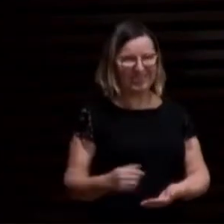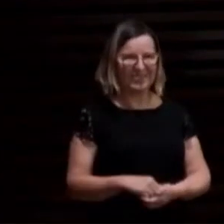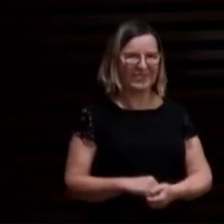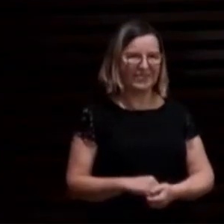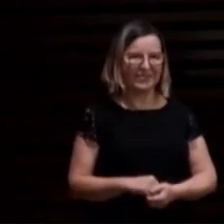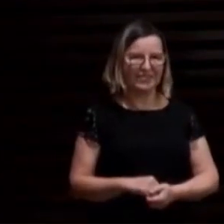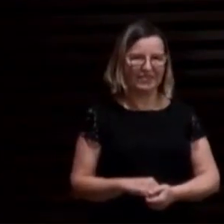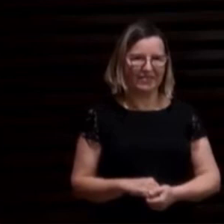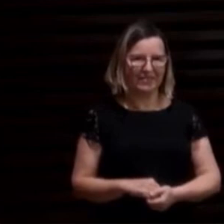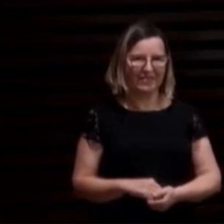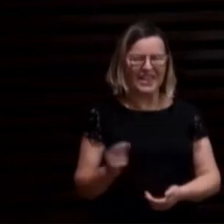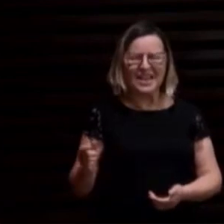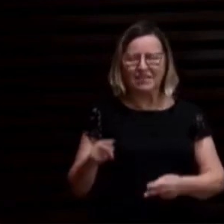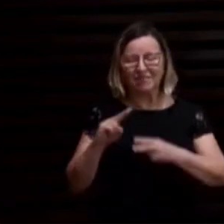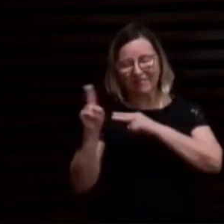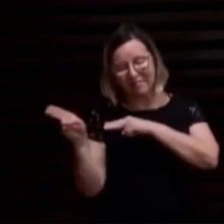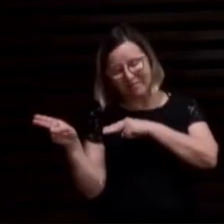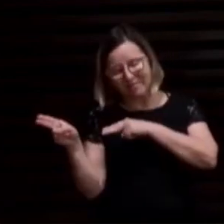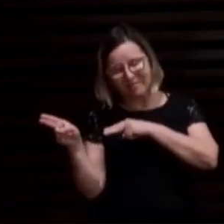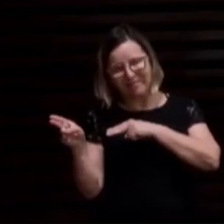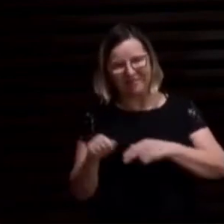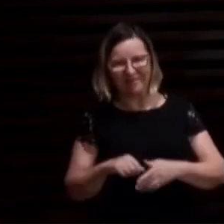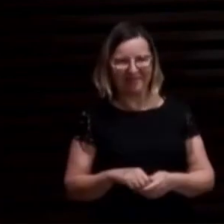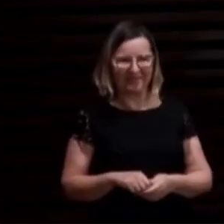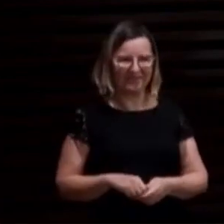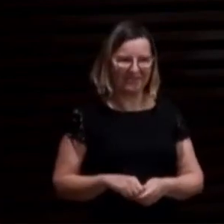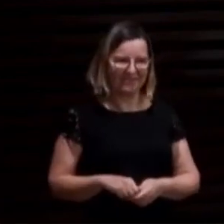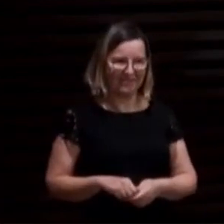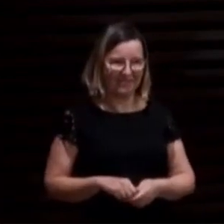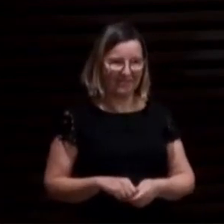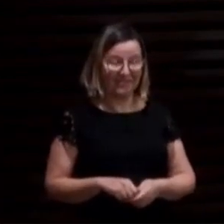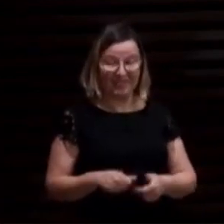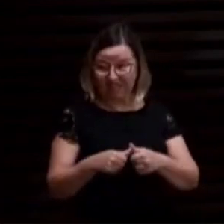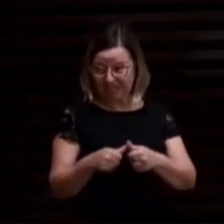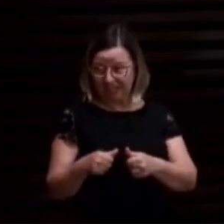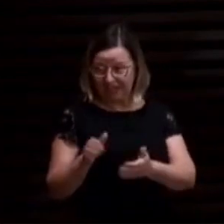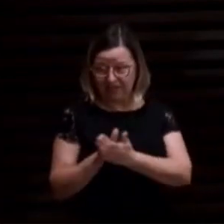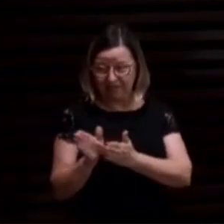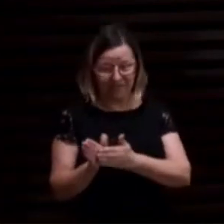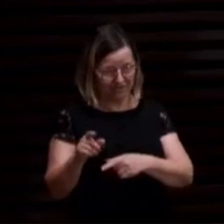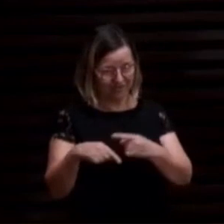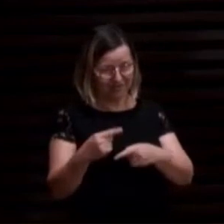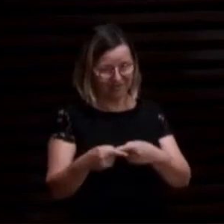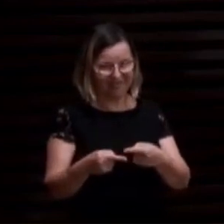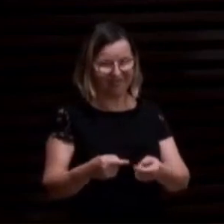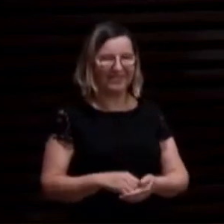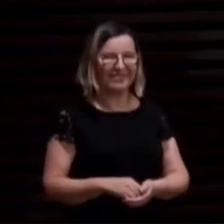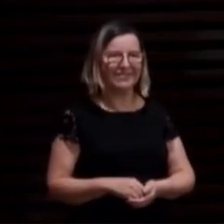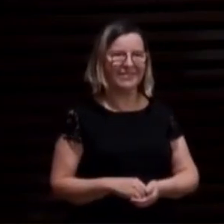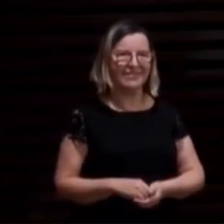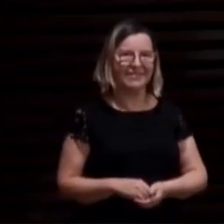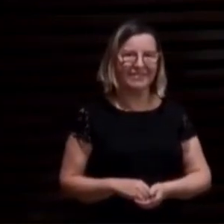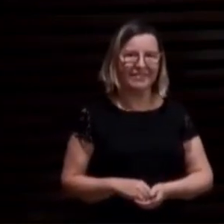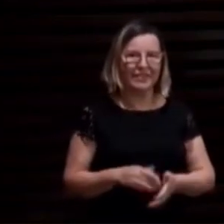Estes que estão aí dormindo e estes que vão fugir logo depois. Jesus poderia